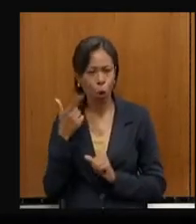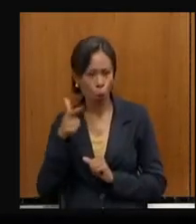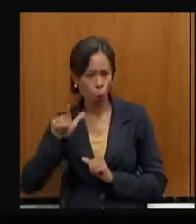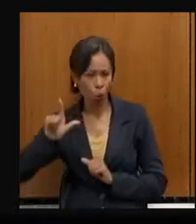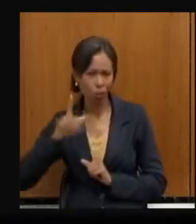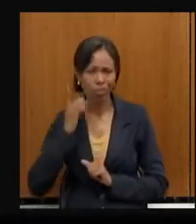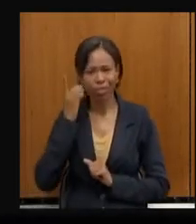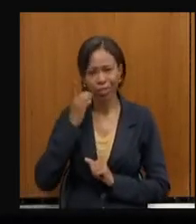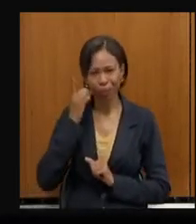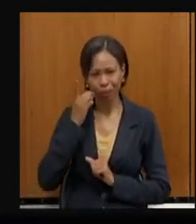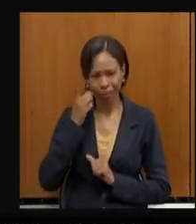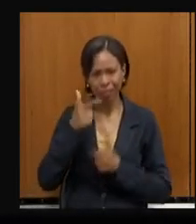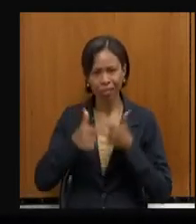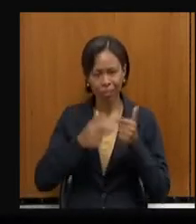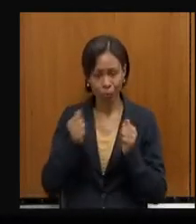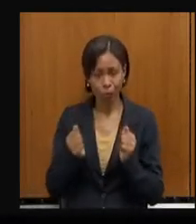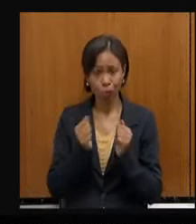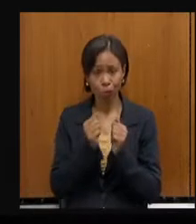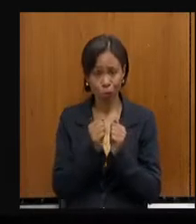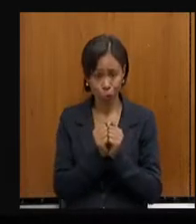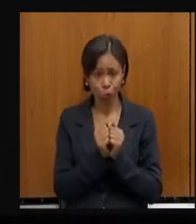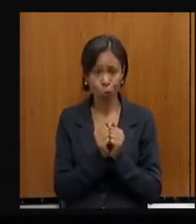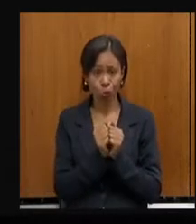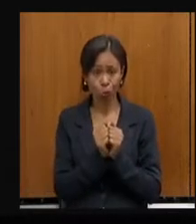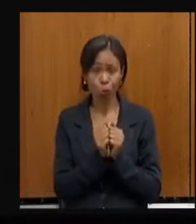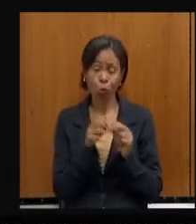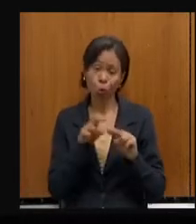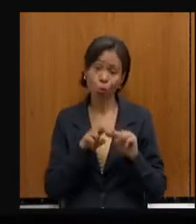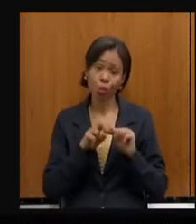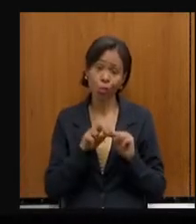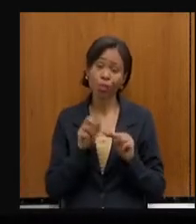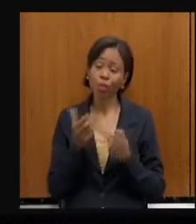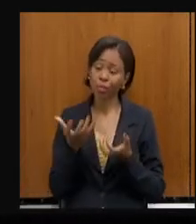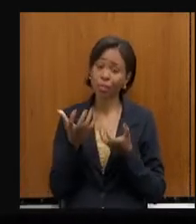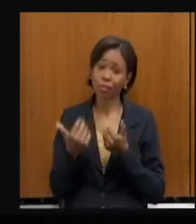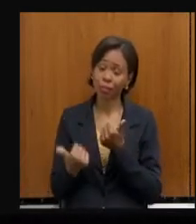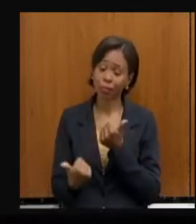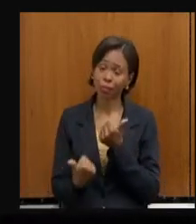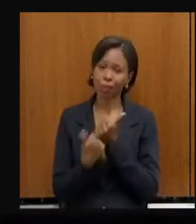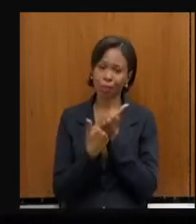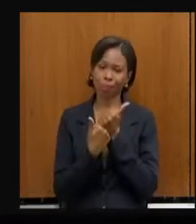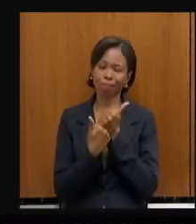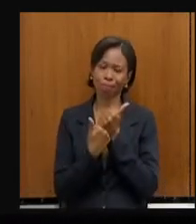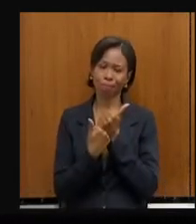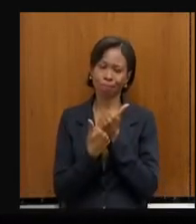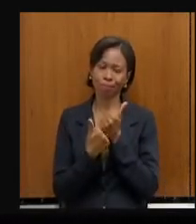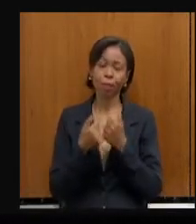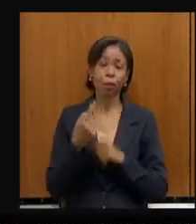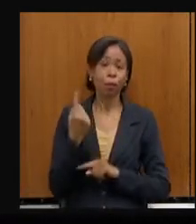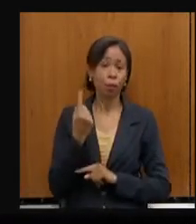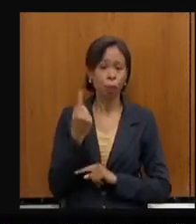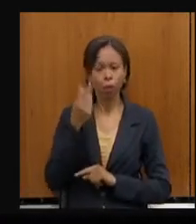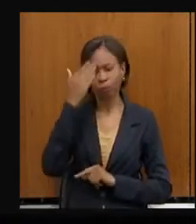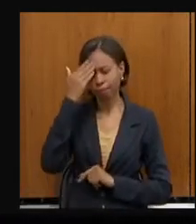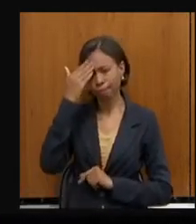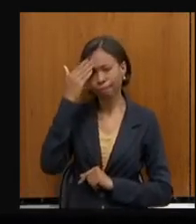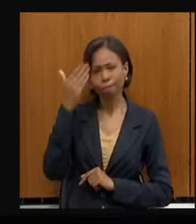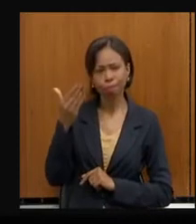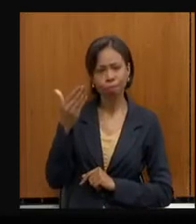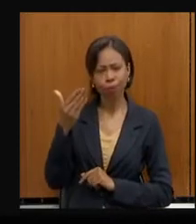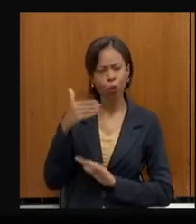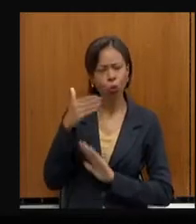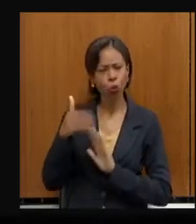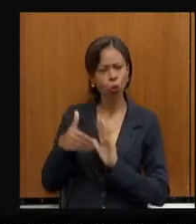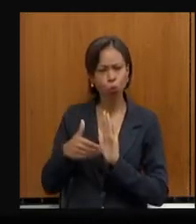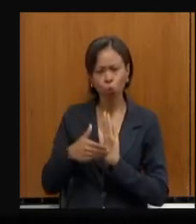gente conhece trabalho estão contando muito com vocês então eu quero primeiramente agradecer por tudo